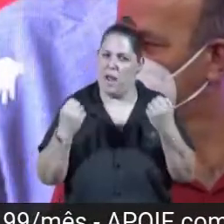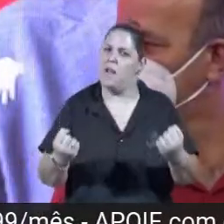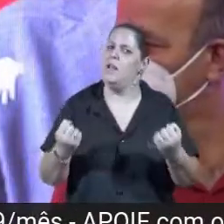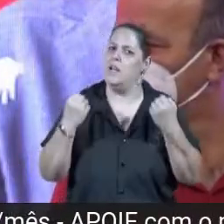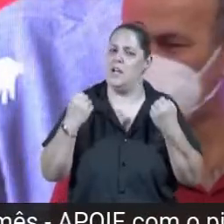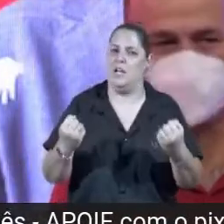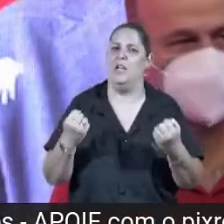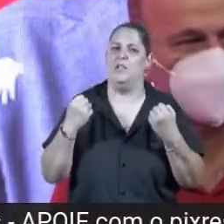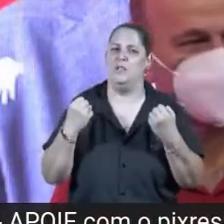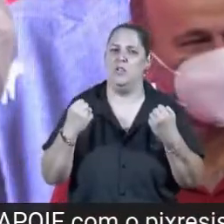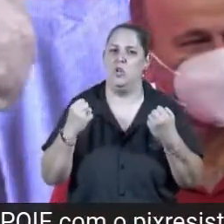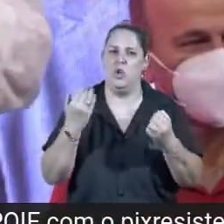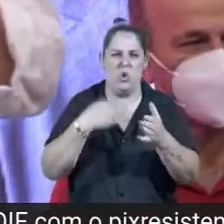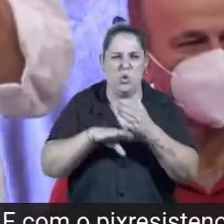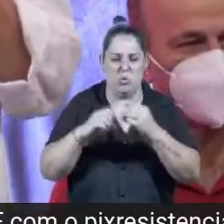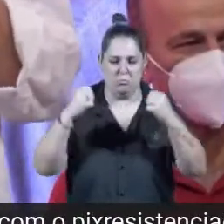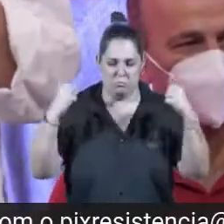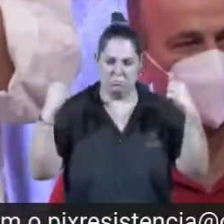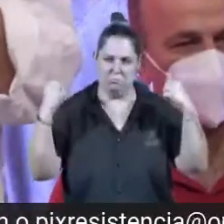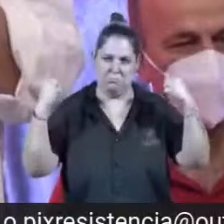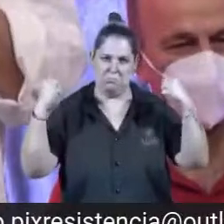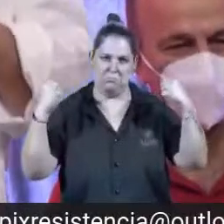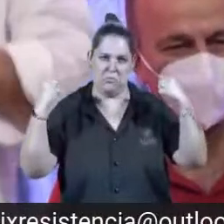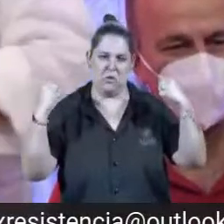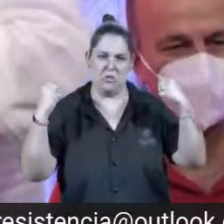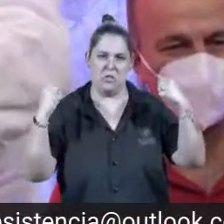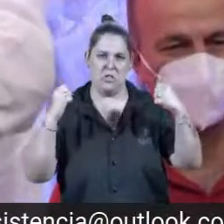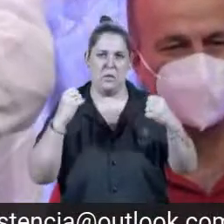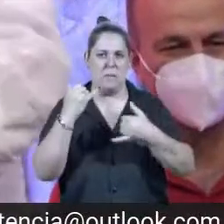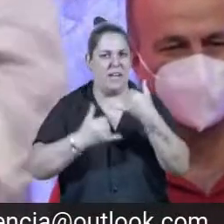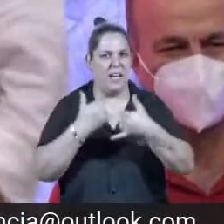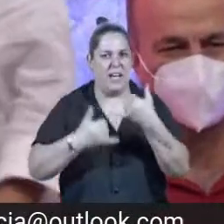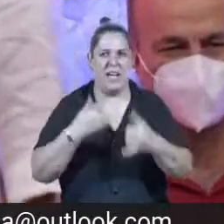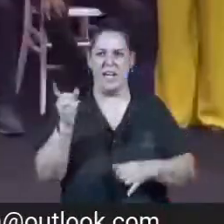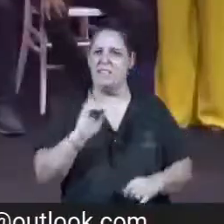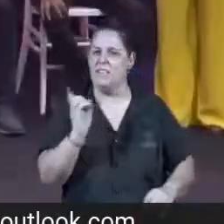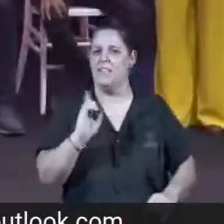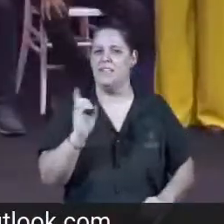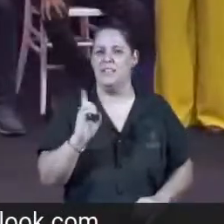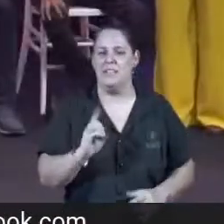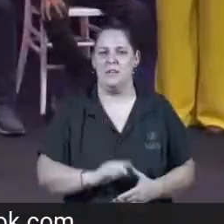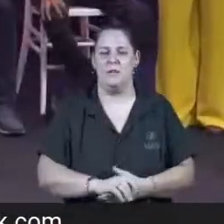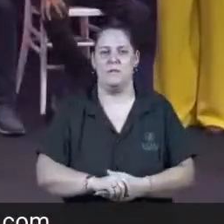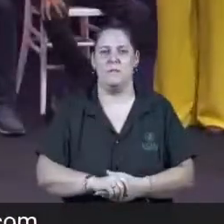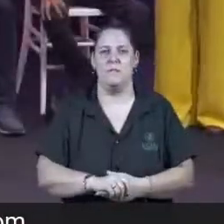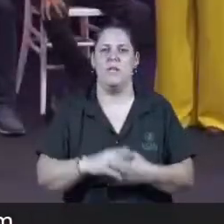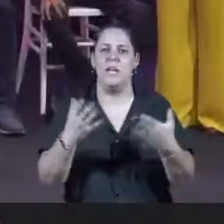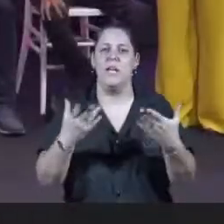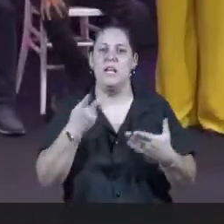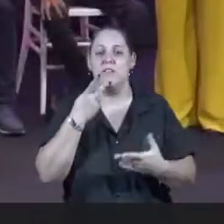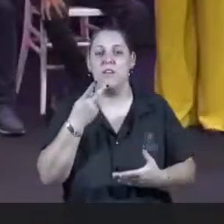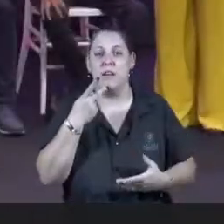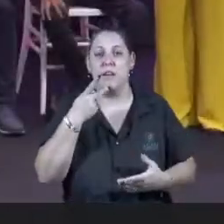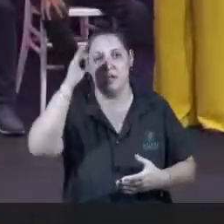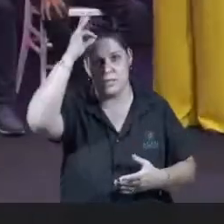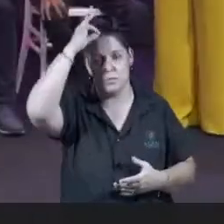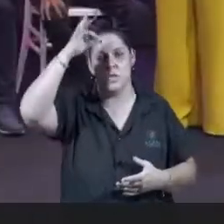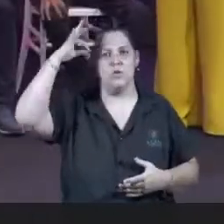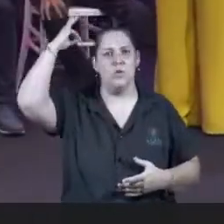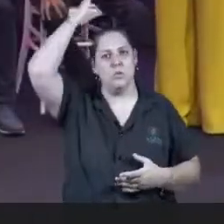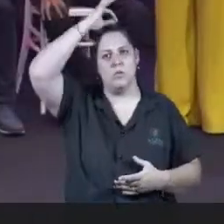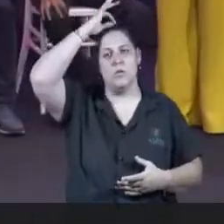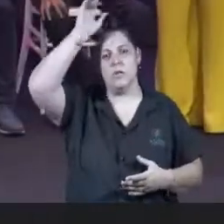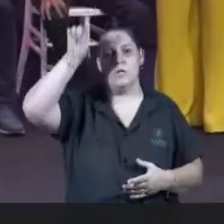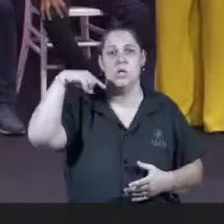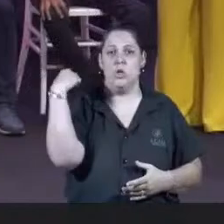todo fortinho aqui, viu? Não é brincadeira, não. O bicho é... Então eu queria dizer para vocês do Espírito Santo, para nós